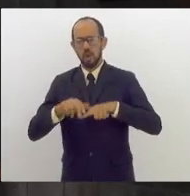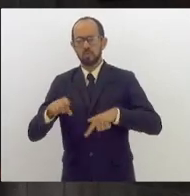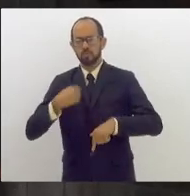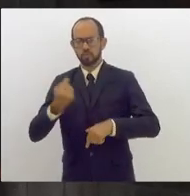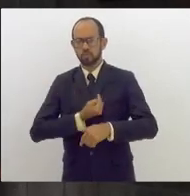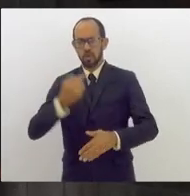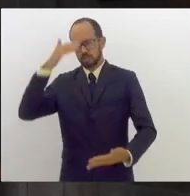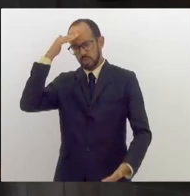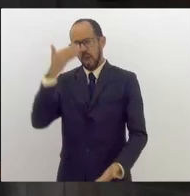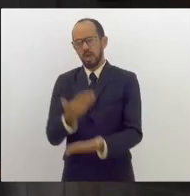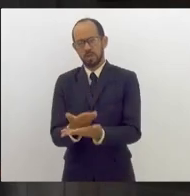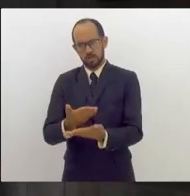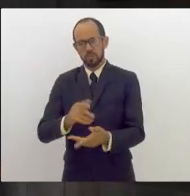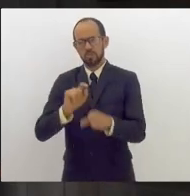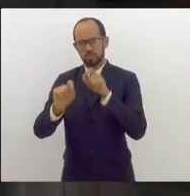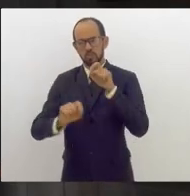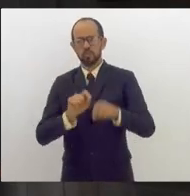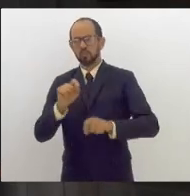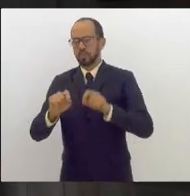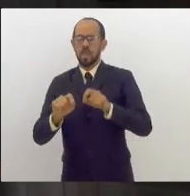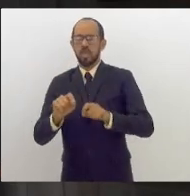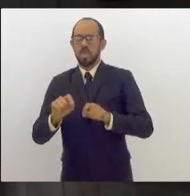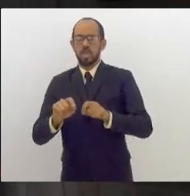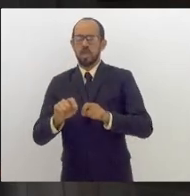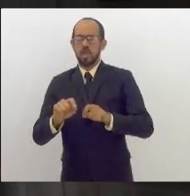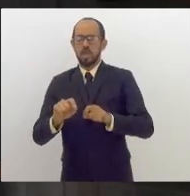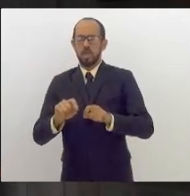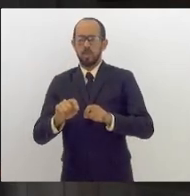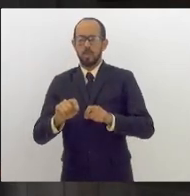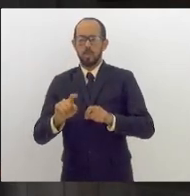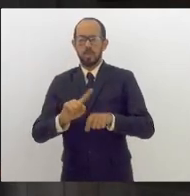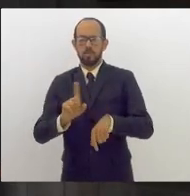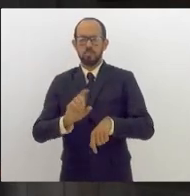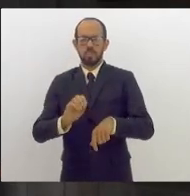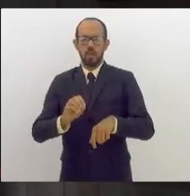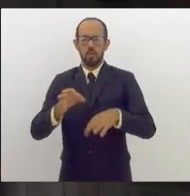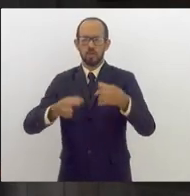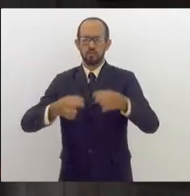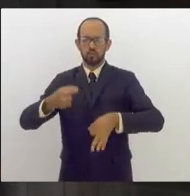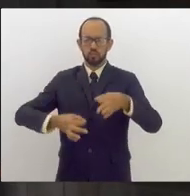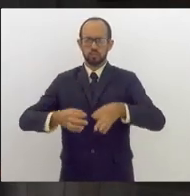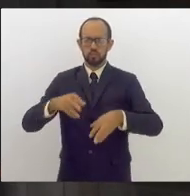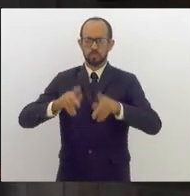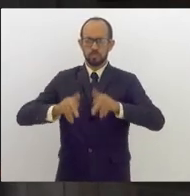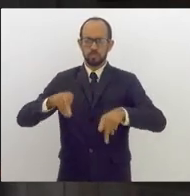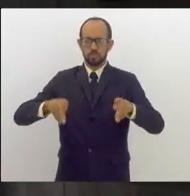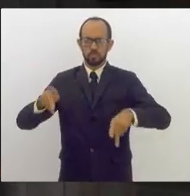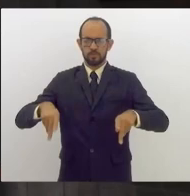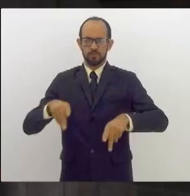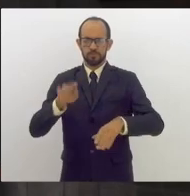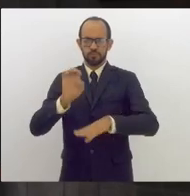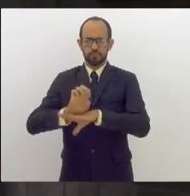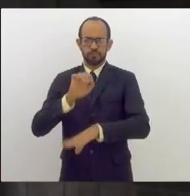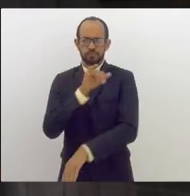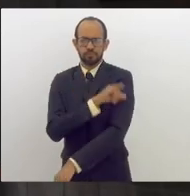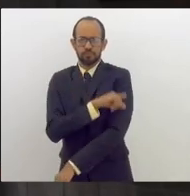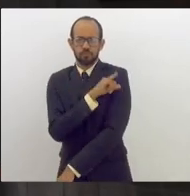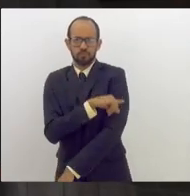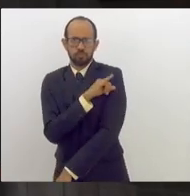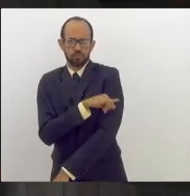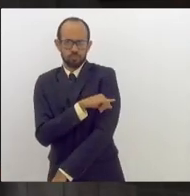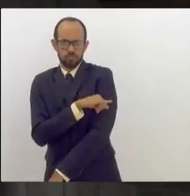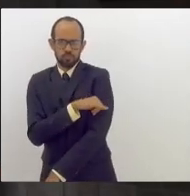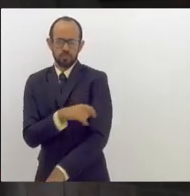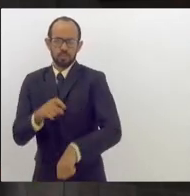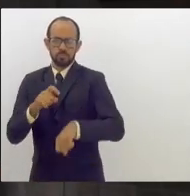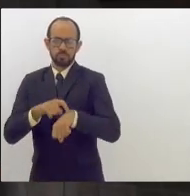acreditarmos que não que não é justo com a população do estado do Rio de Janeiro justamente